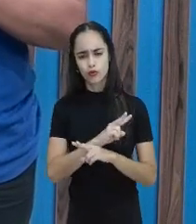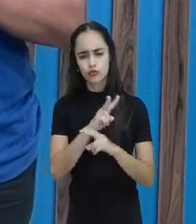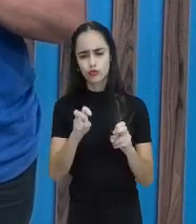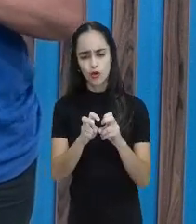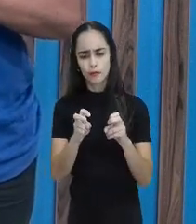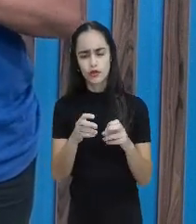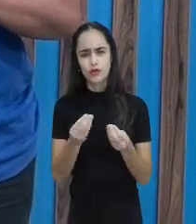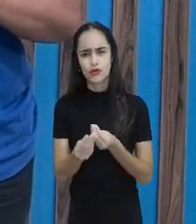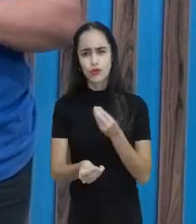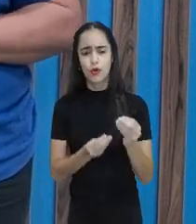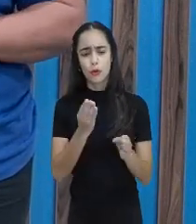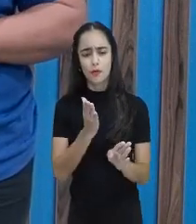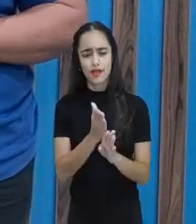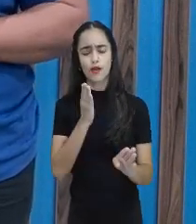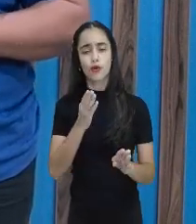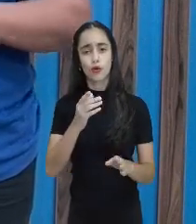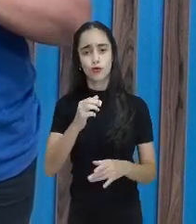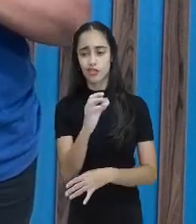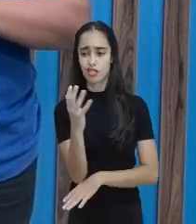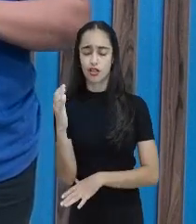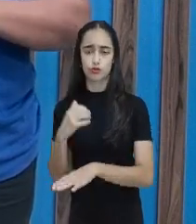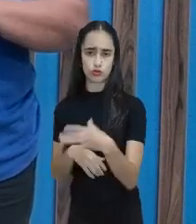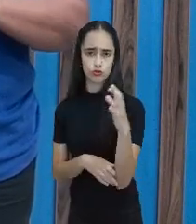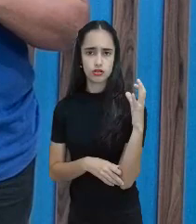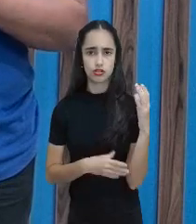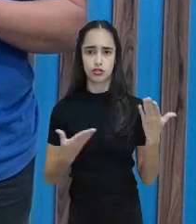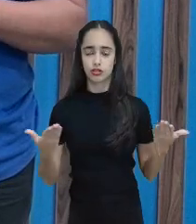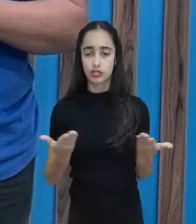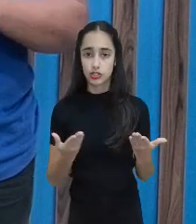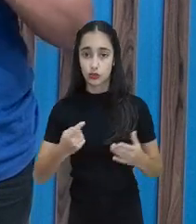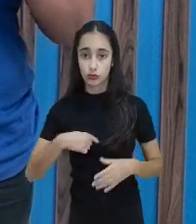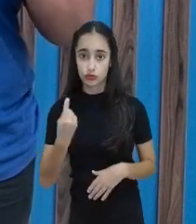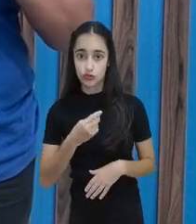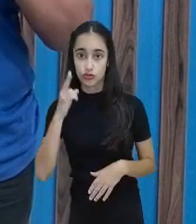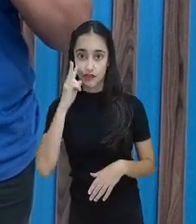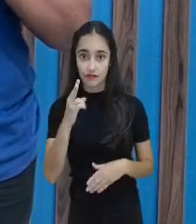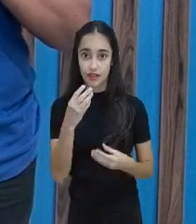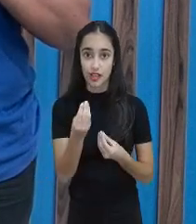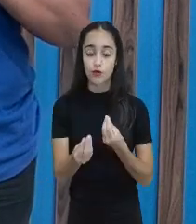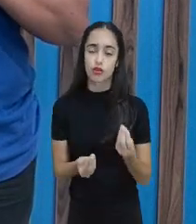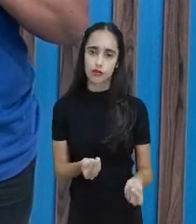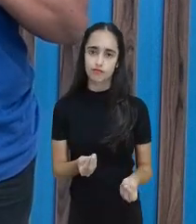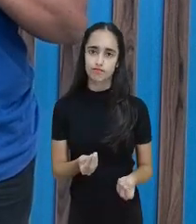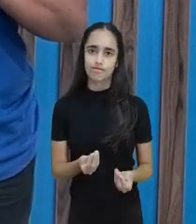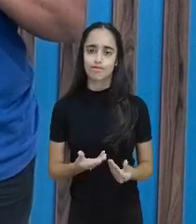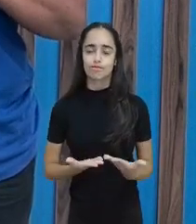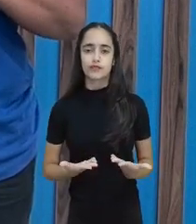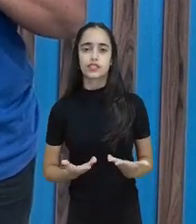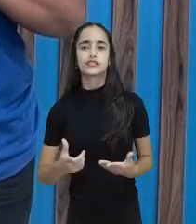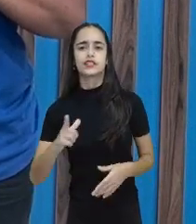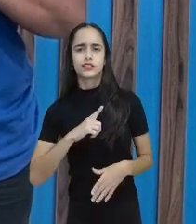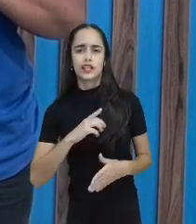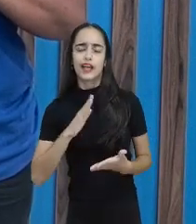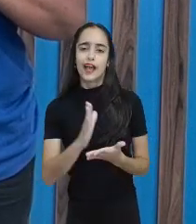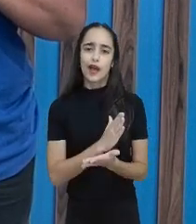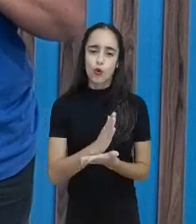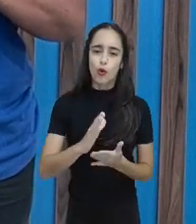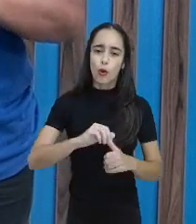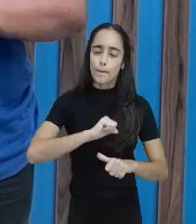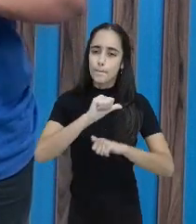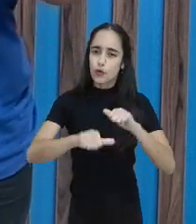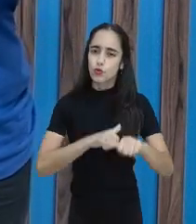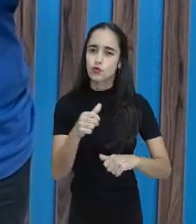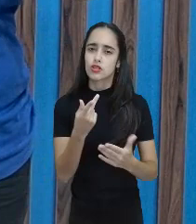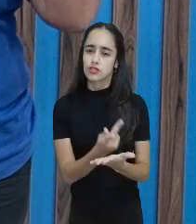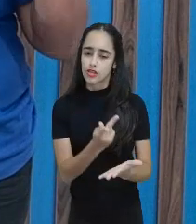são encontradas na natureza. E hoje a gente vai ver que existem algumas transformações que acontecem